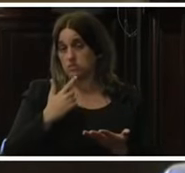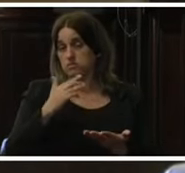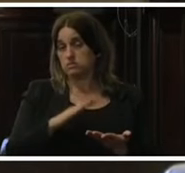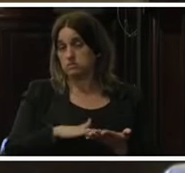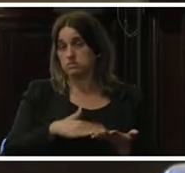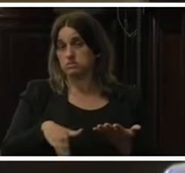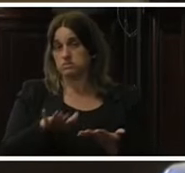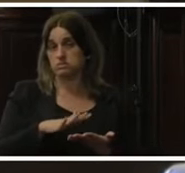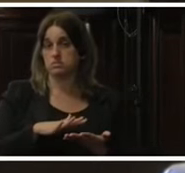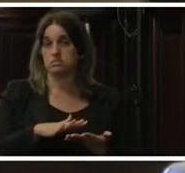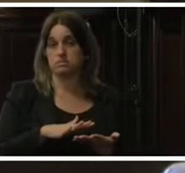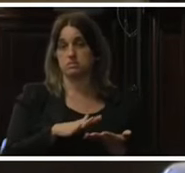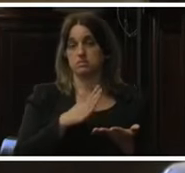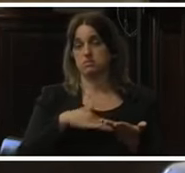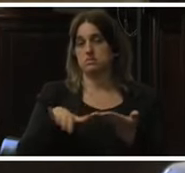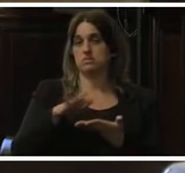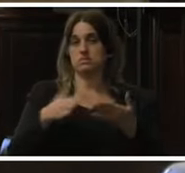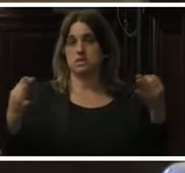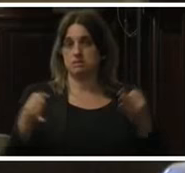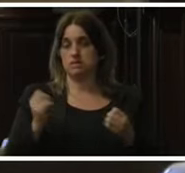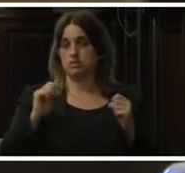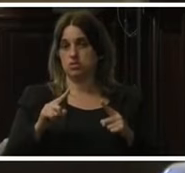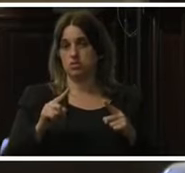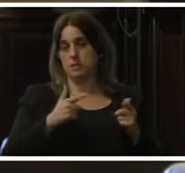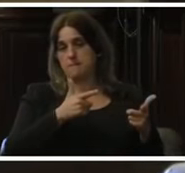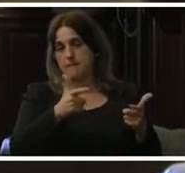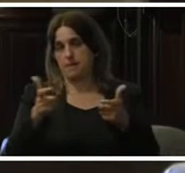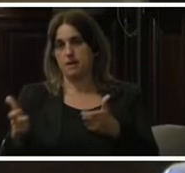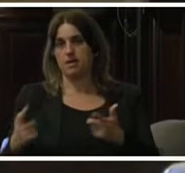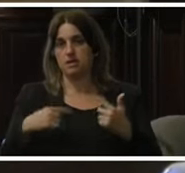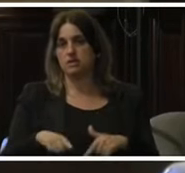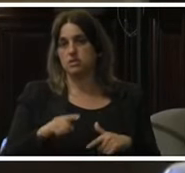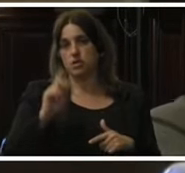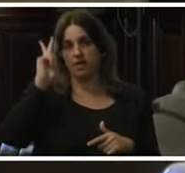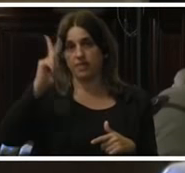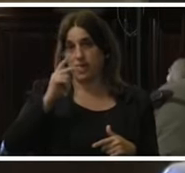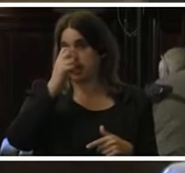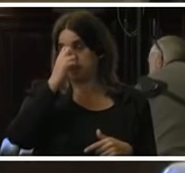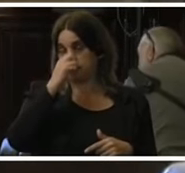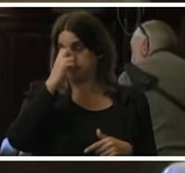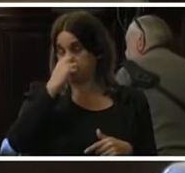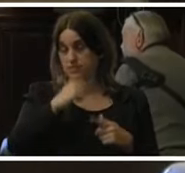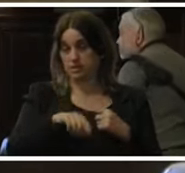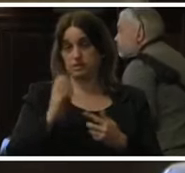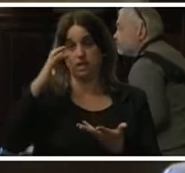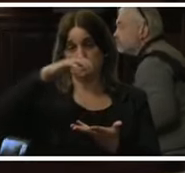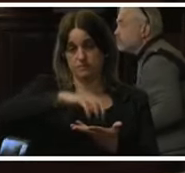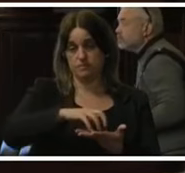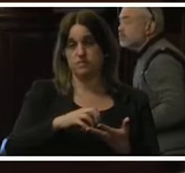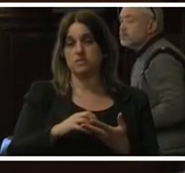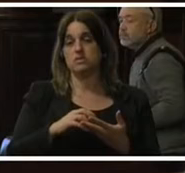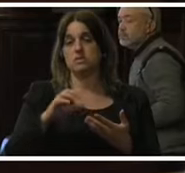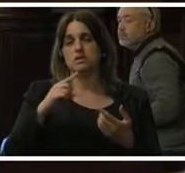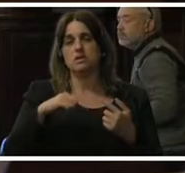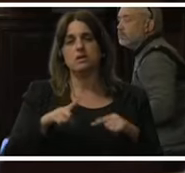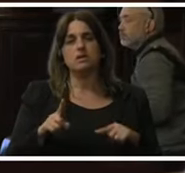massacre dos conhecidos indígenas isolados lixeiros na região do javari essa é de fato revela um